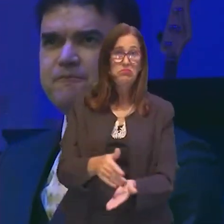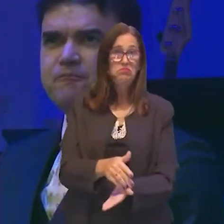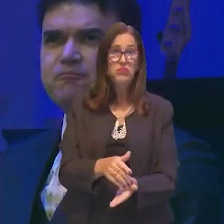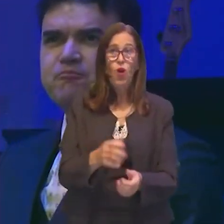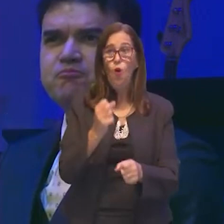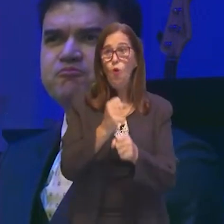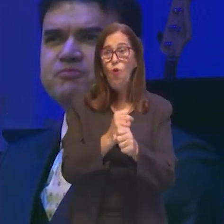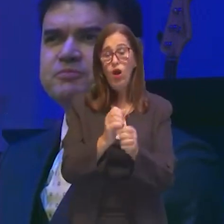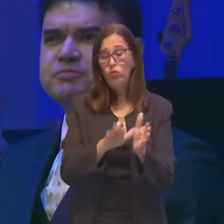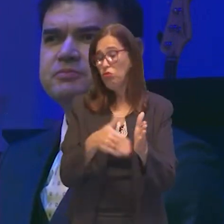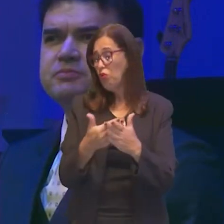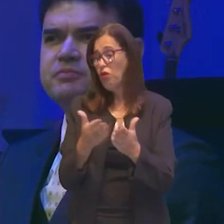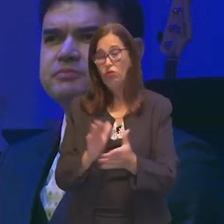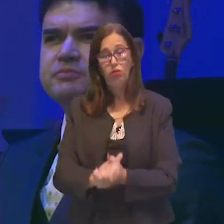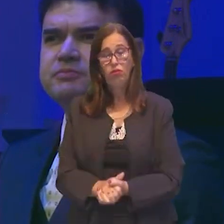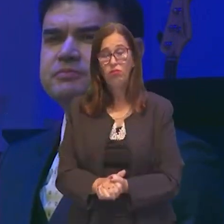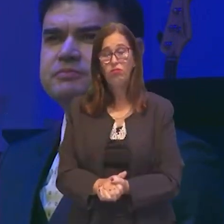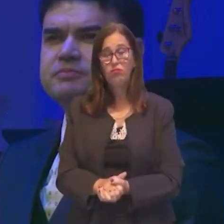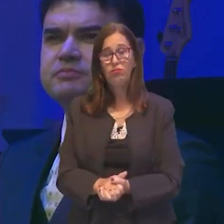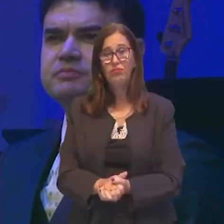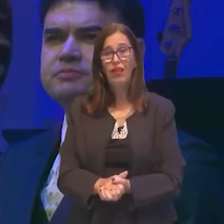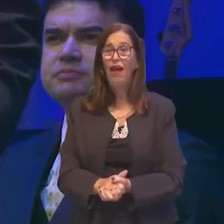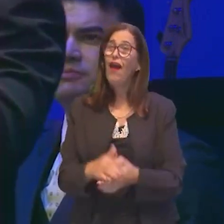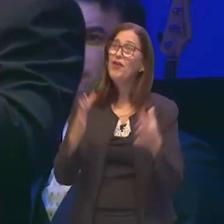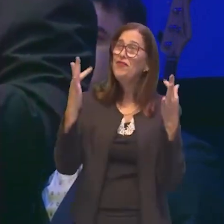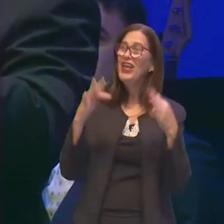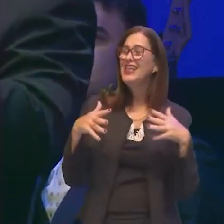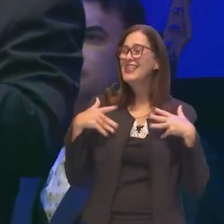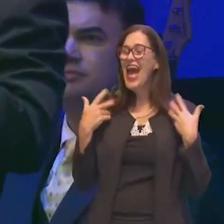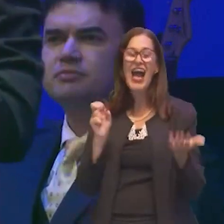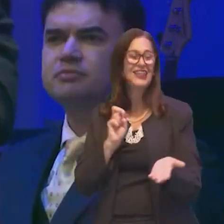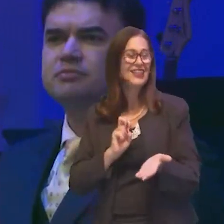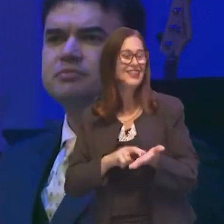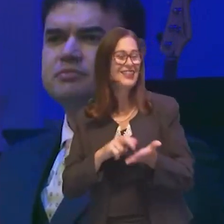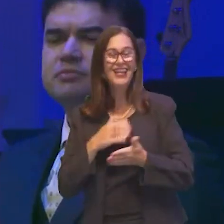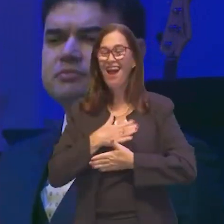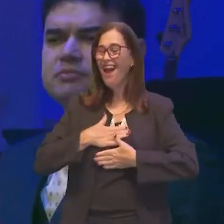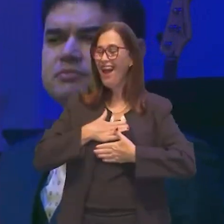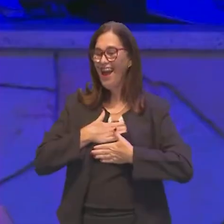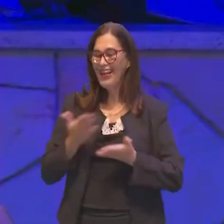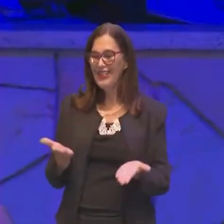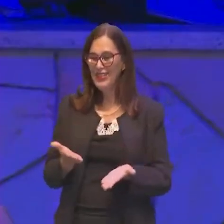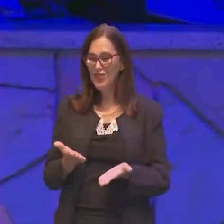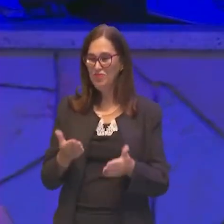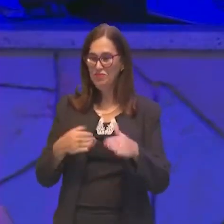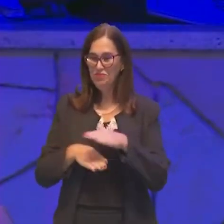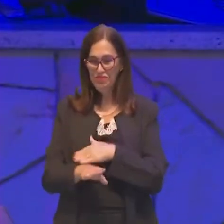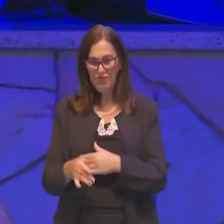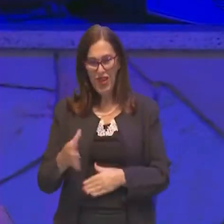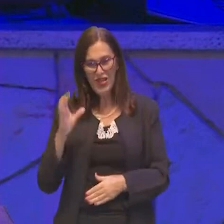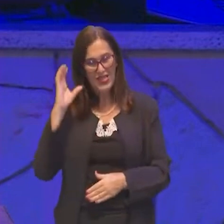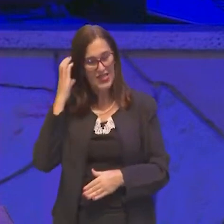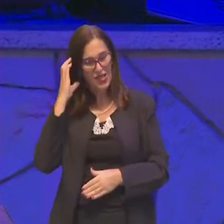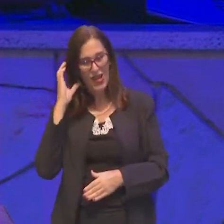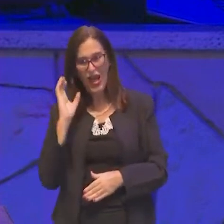inteiro. E aí você feliz, contente, satisfeito, coloca na mesa, pega o seu celular,